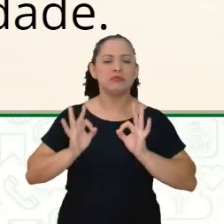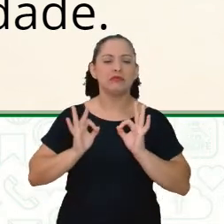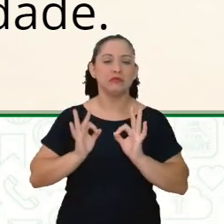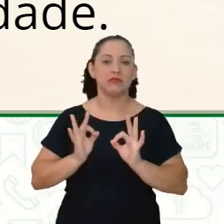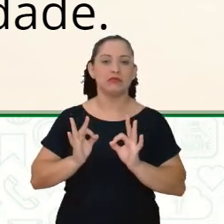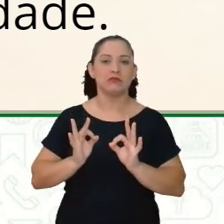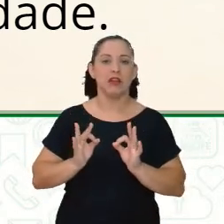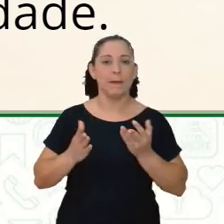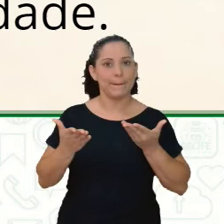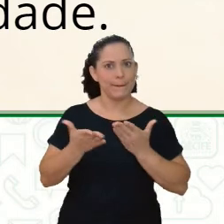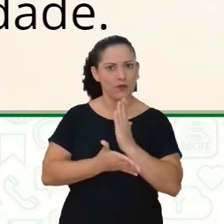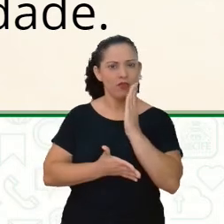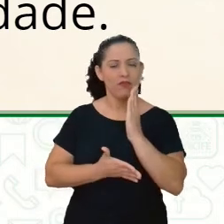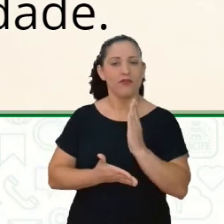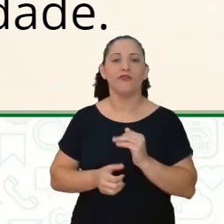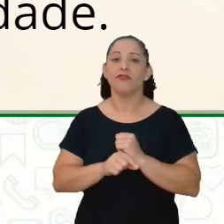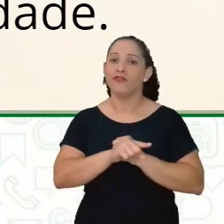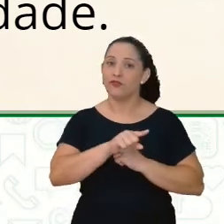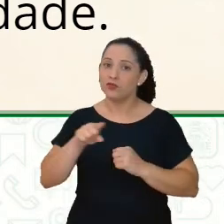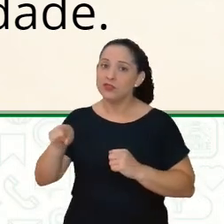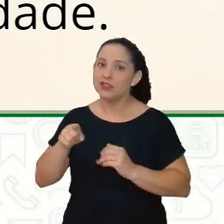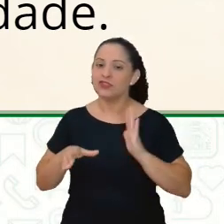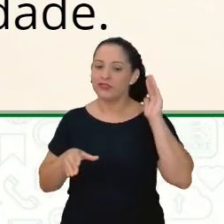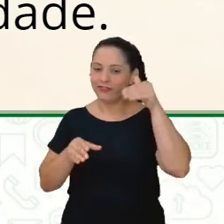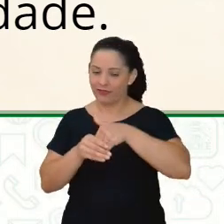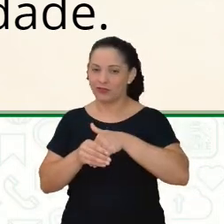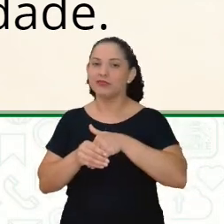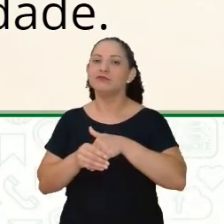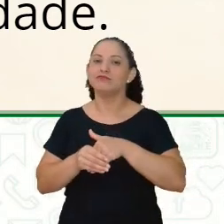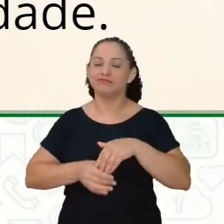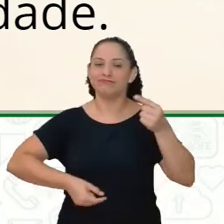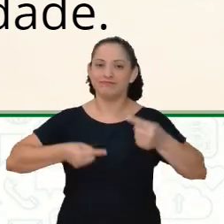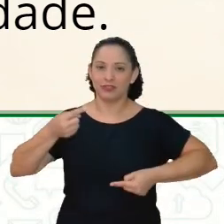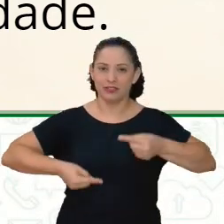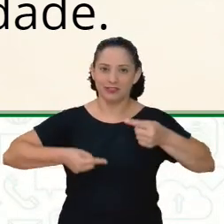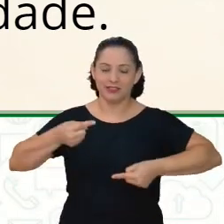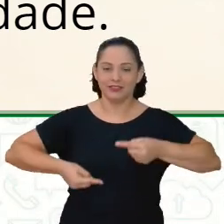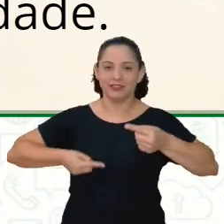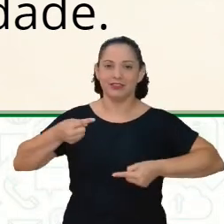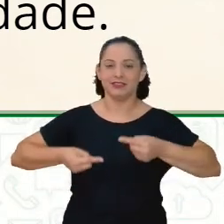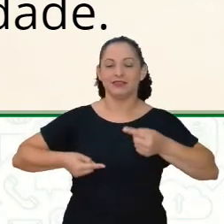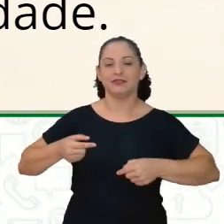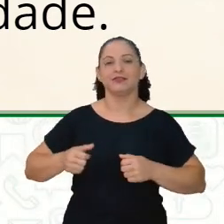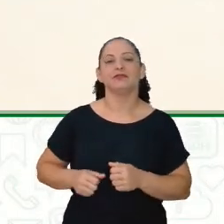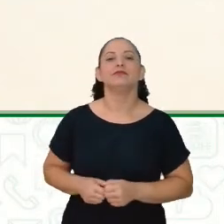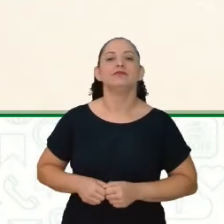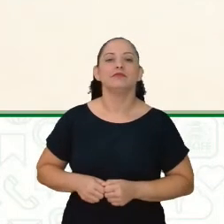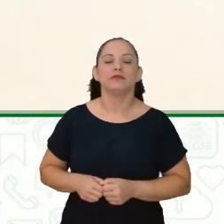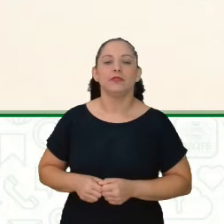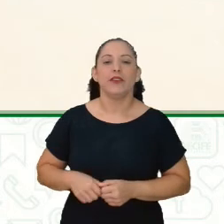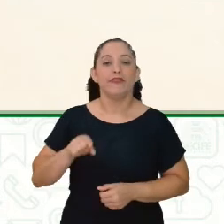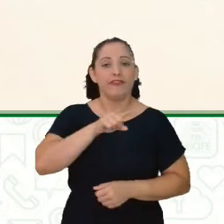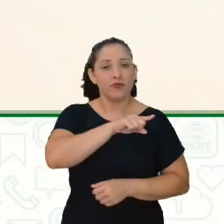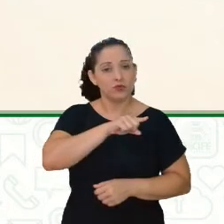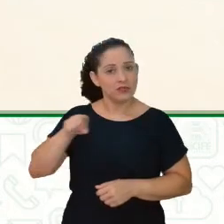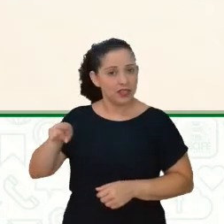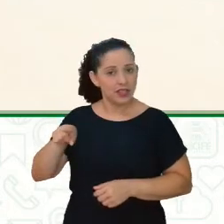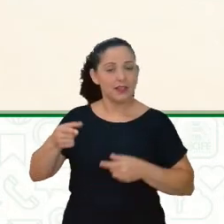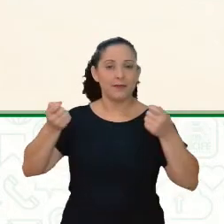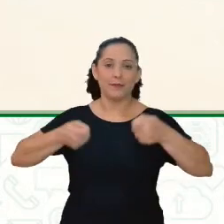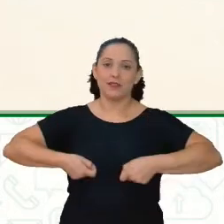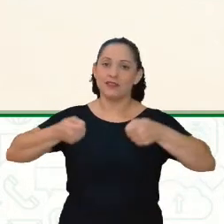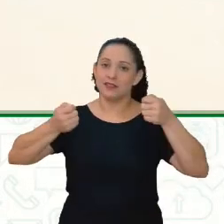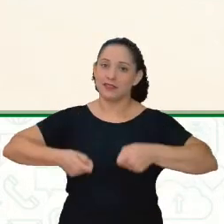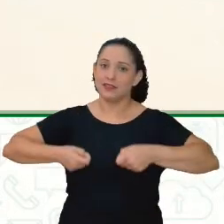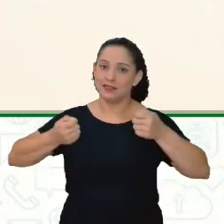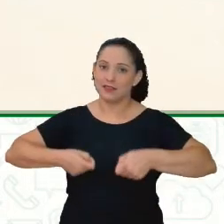isso? Através da participação política de uma sociedade, tá? Então, é você quem